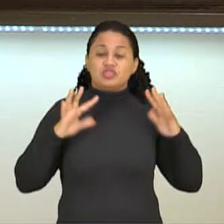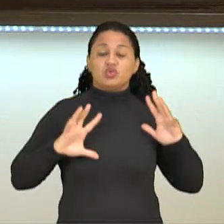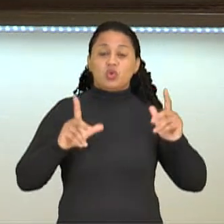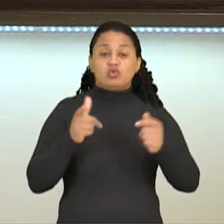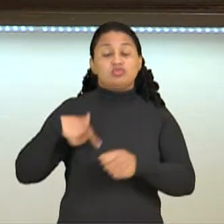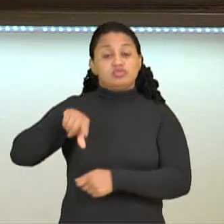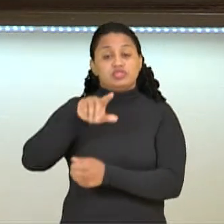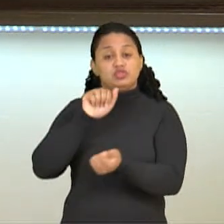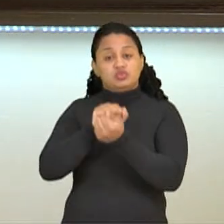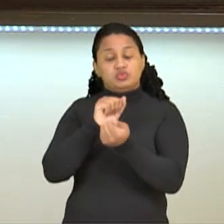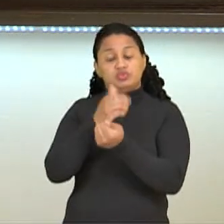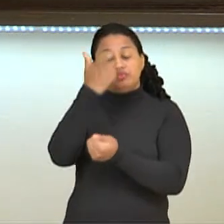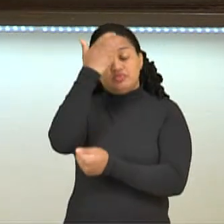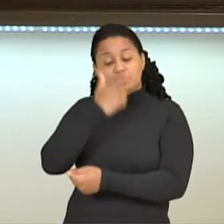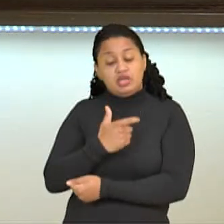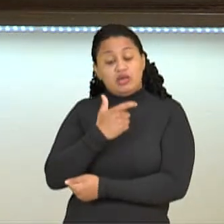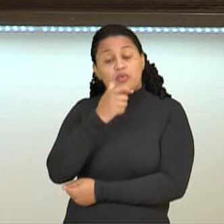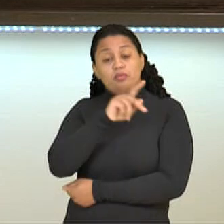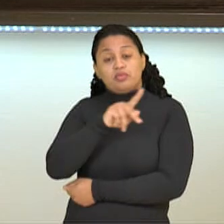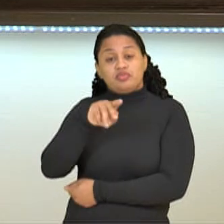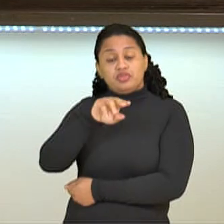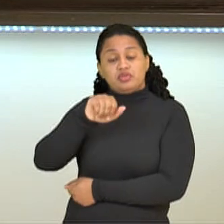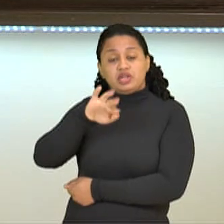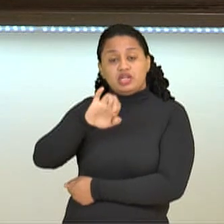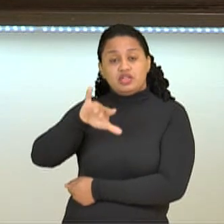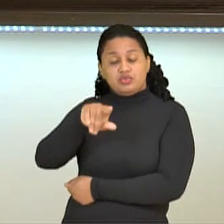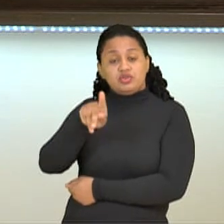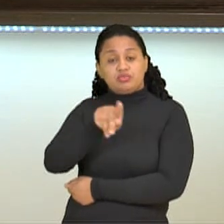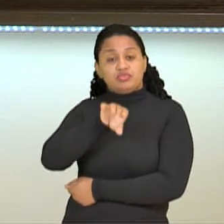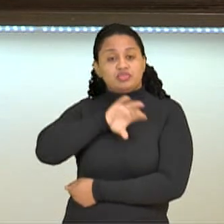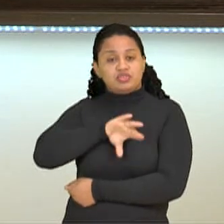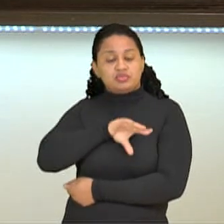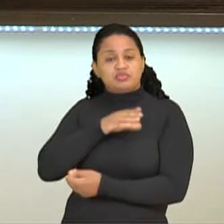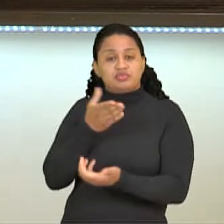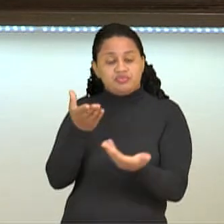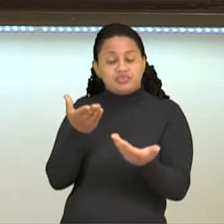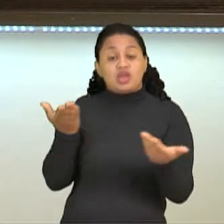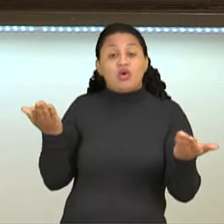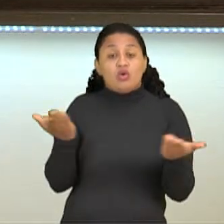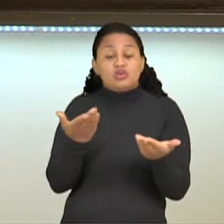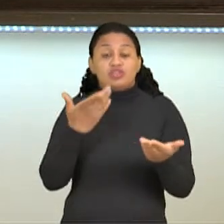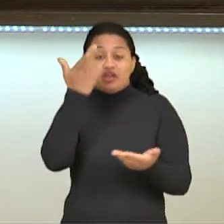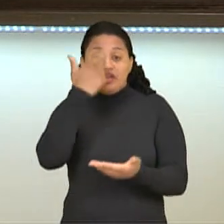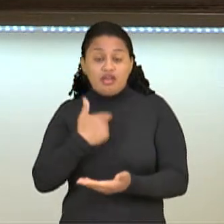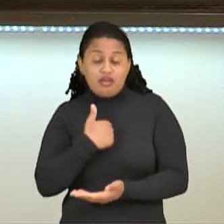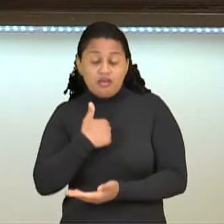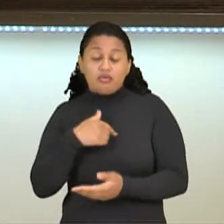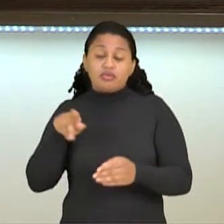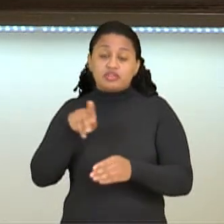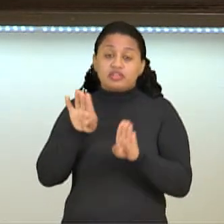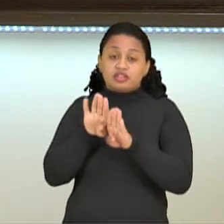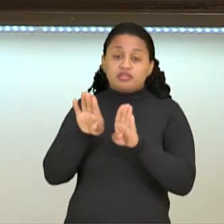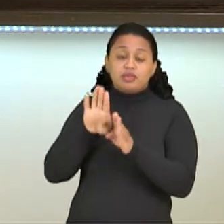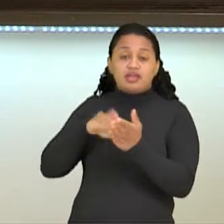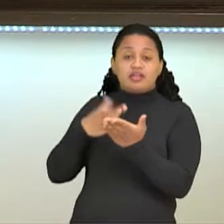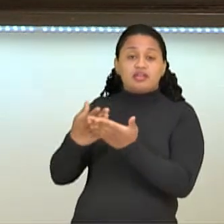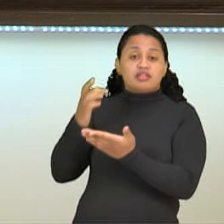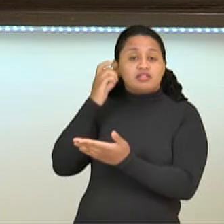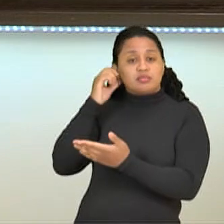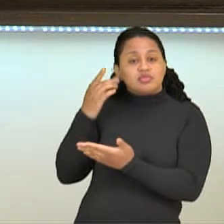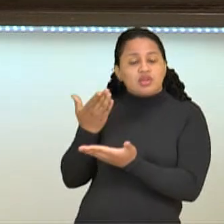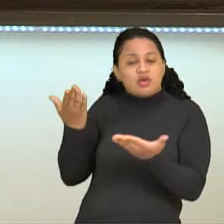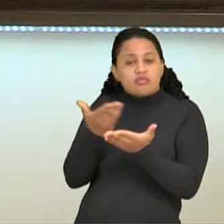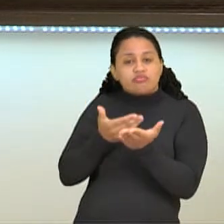professor Antônio, professor de língua portuguesa de vocês. Hoje estamos eu e a professora Jéssica dirigindo esta aula, que